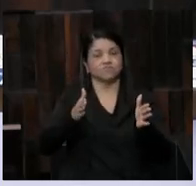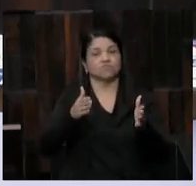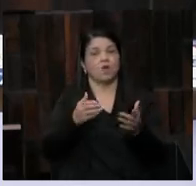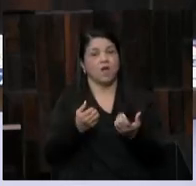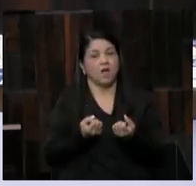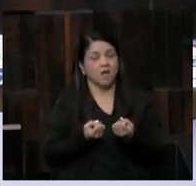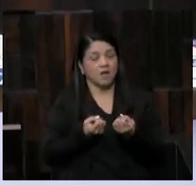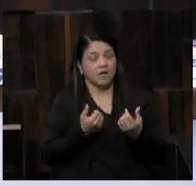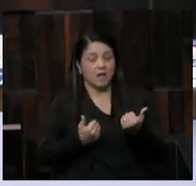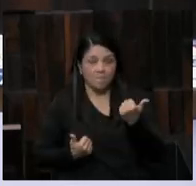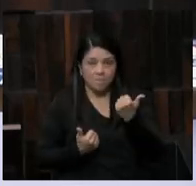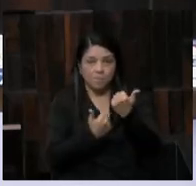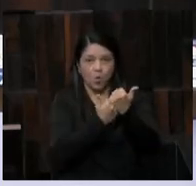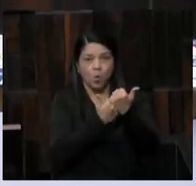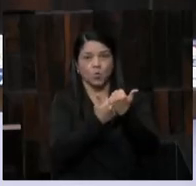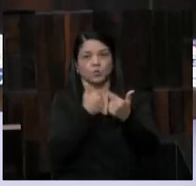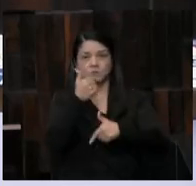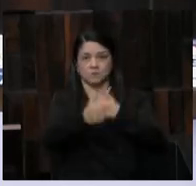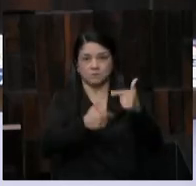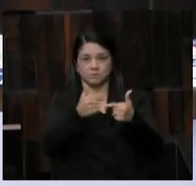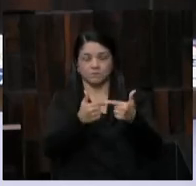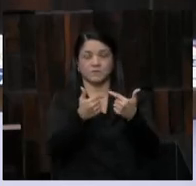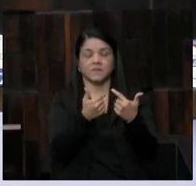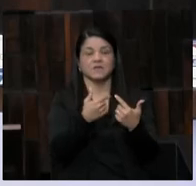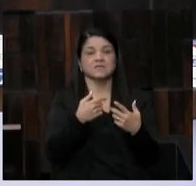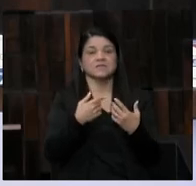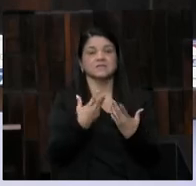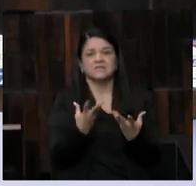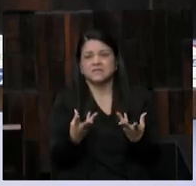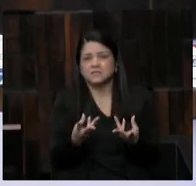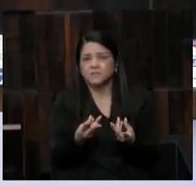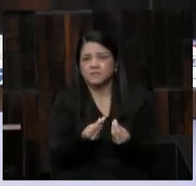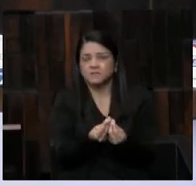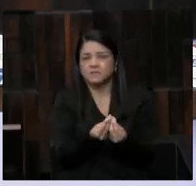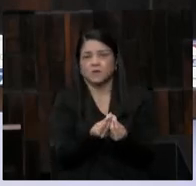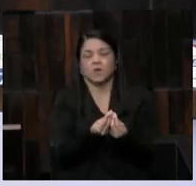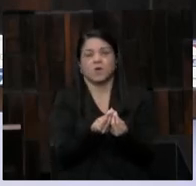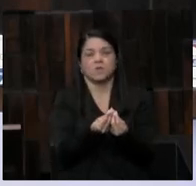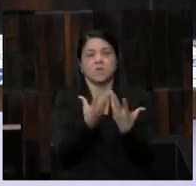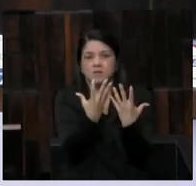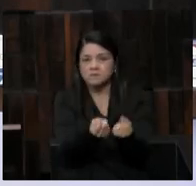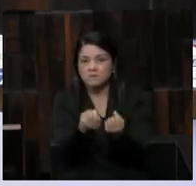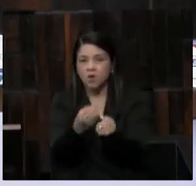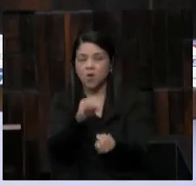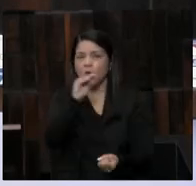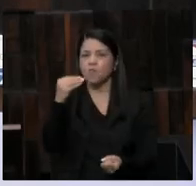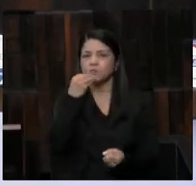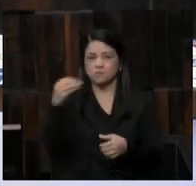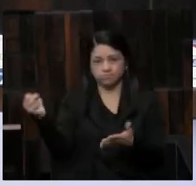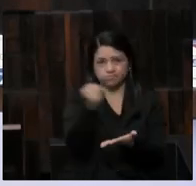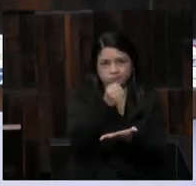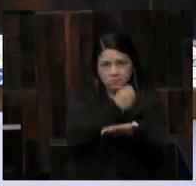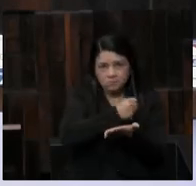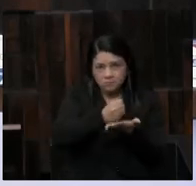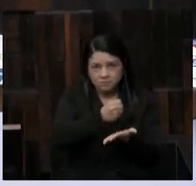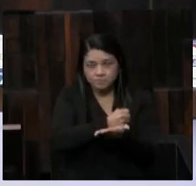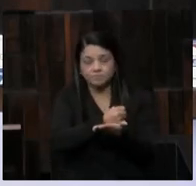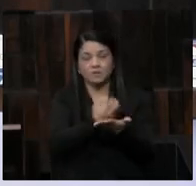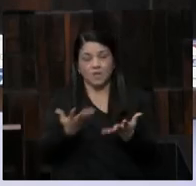apoio, sensibilização e aceitação, oportunidades de emprego